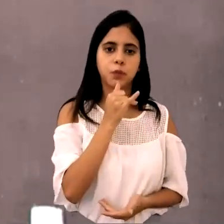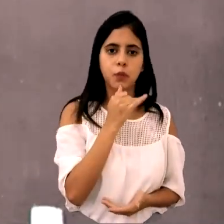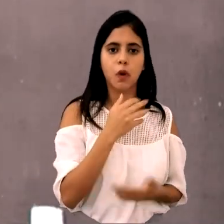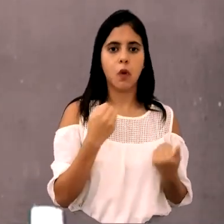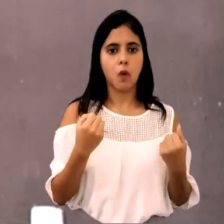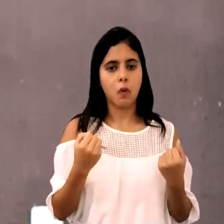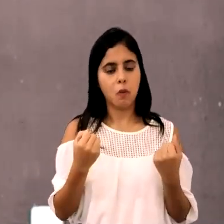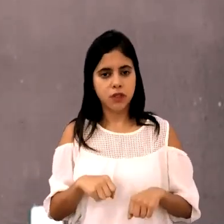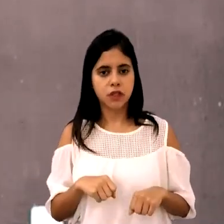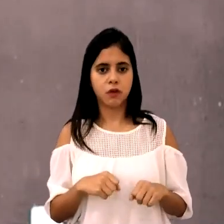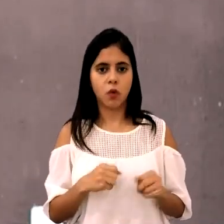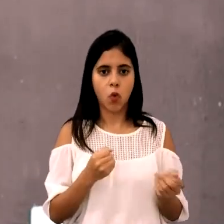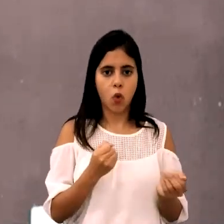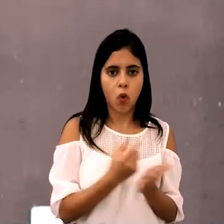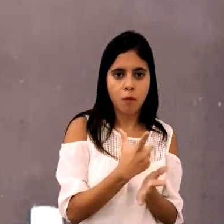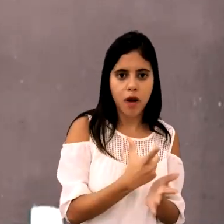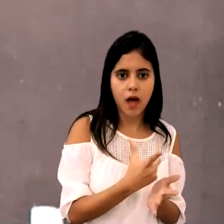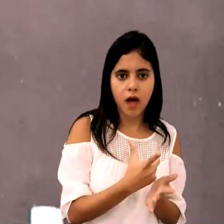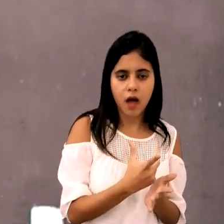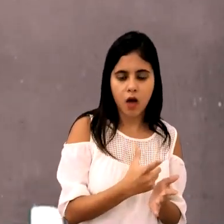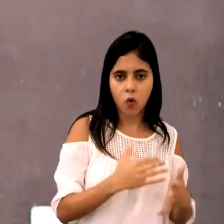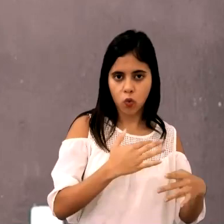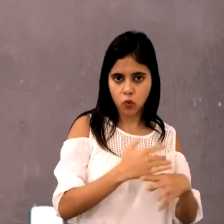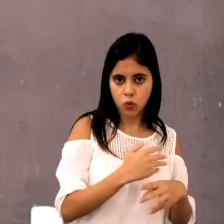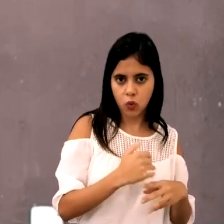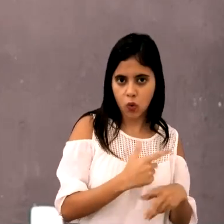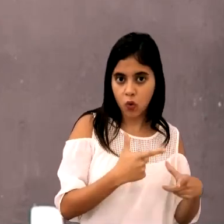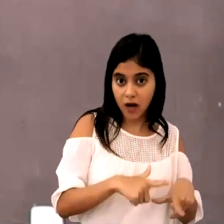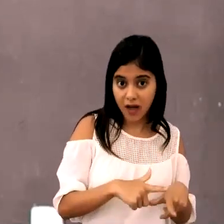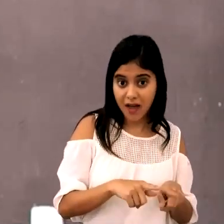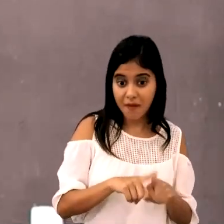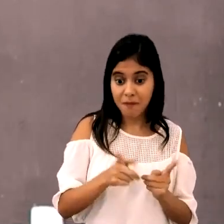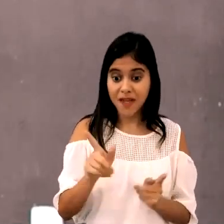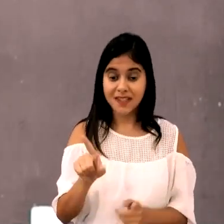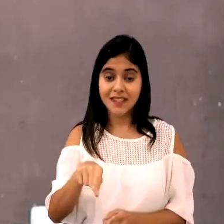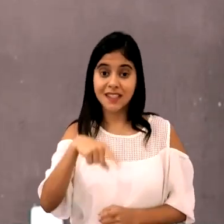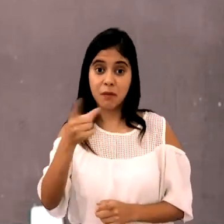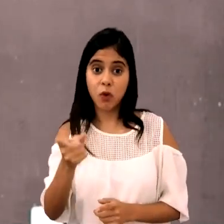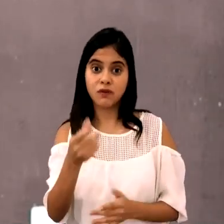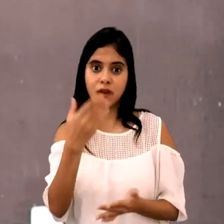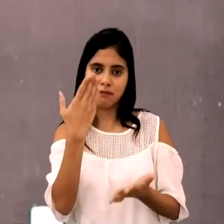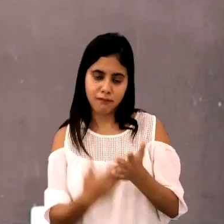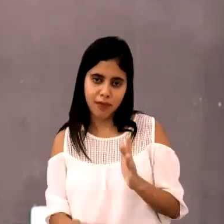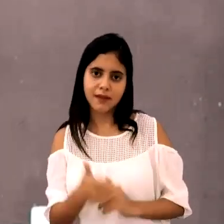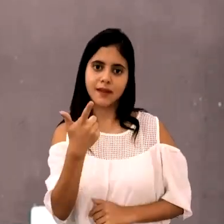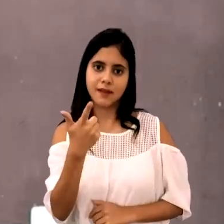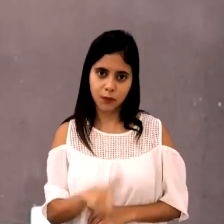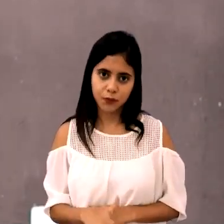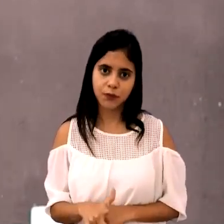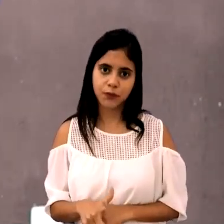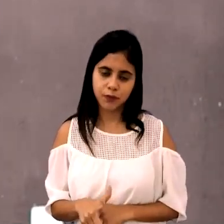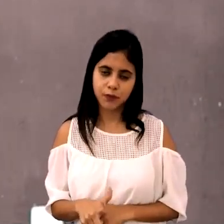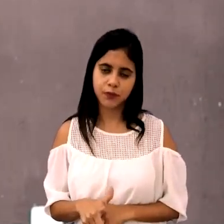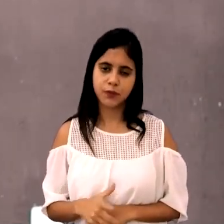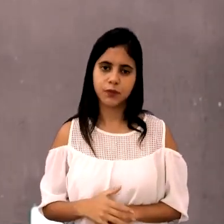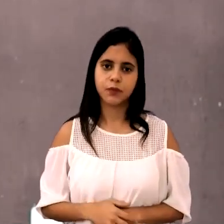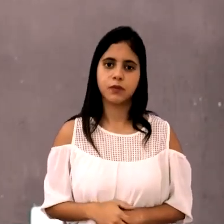terras, fazer toda a negociação, depois de um tempo, aí tudo voltava para